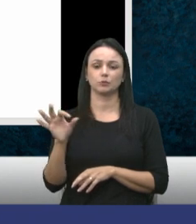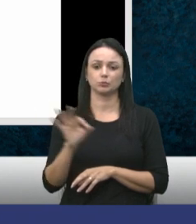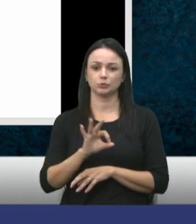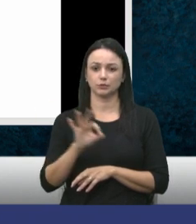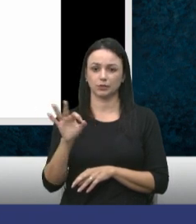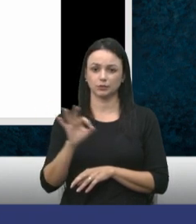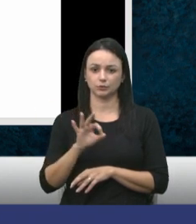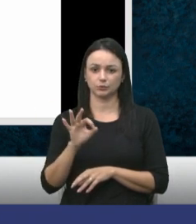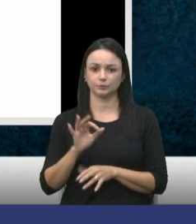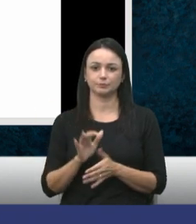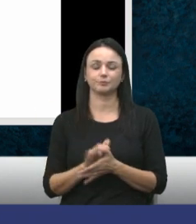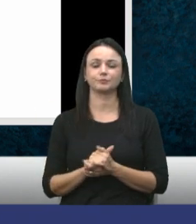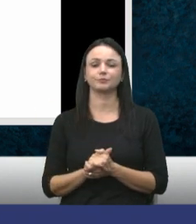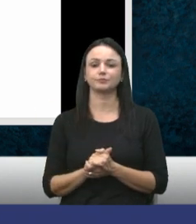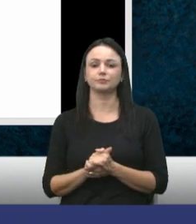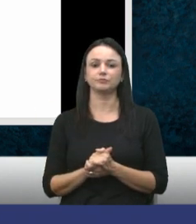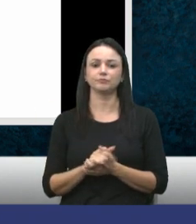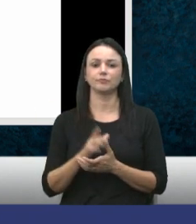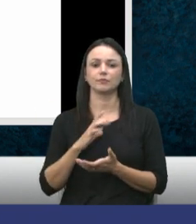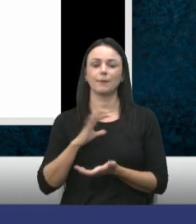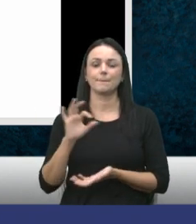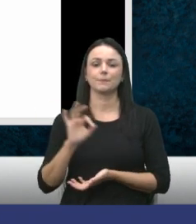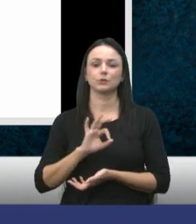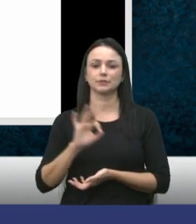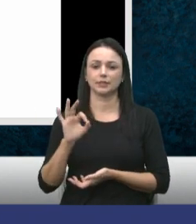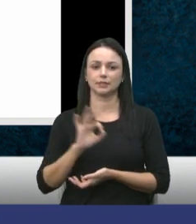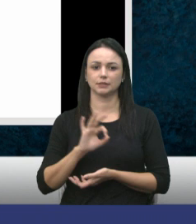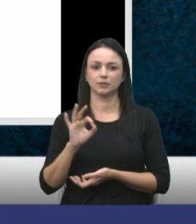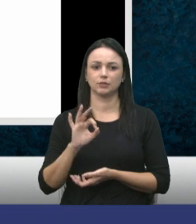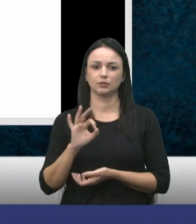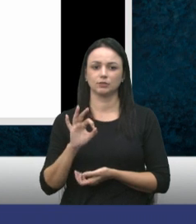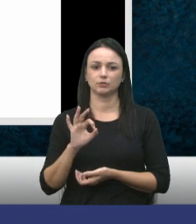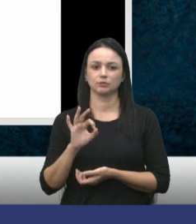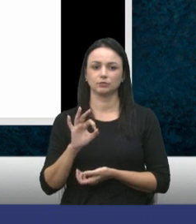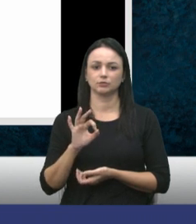38,54%, ou seja, um percentual de